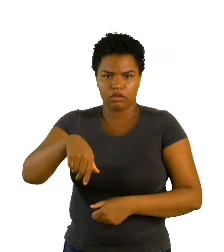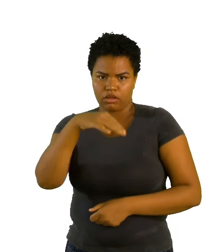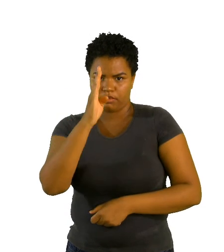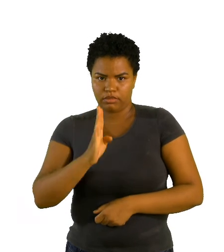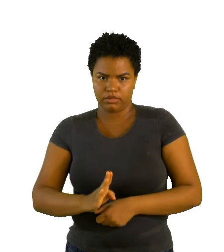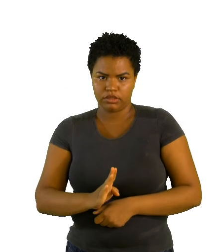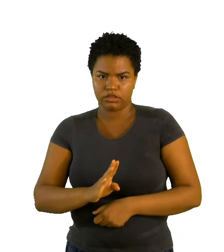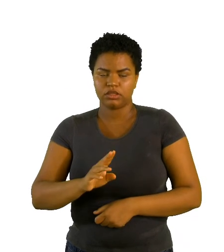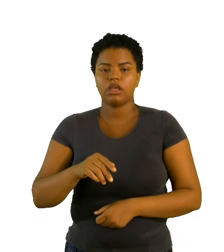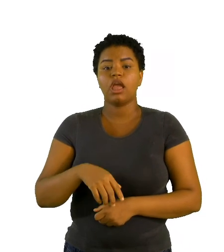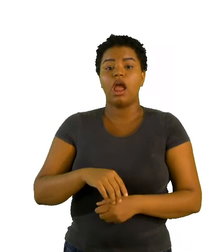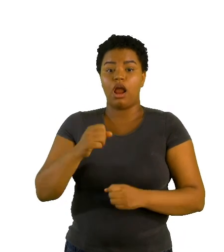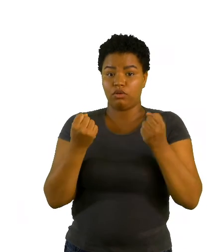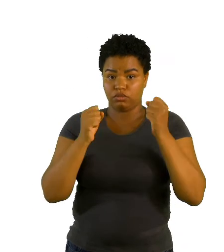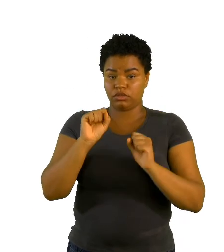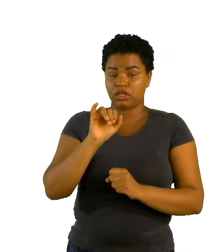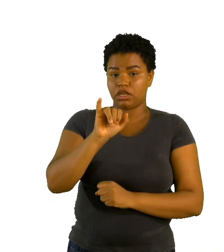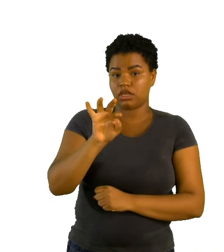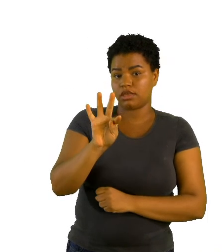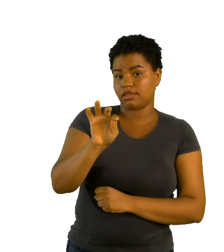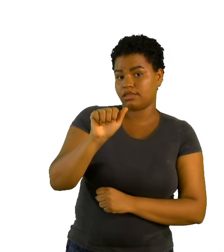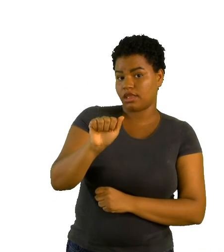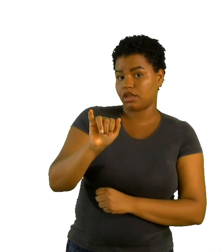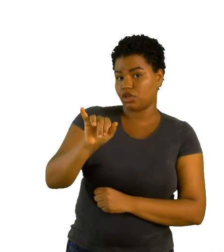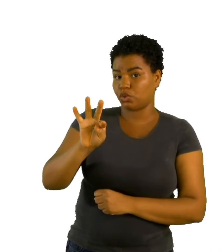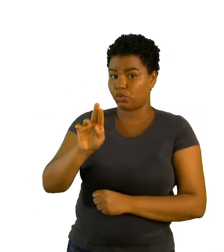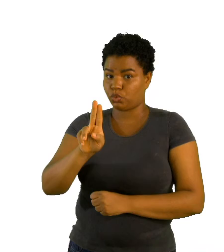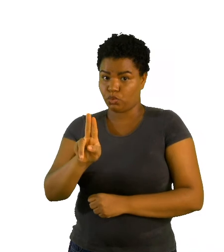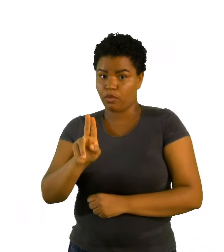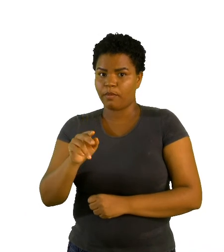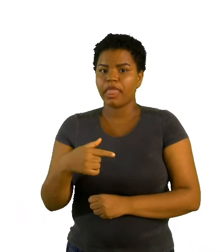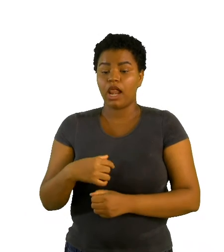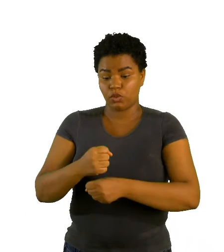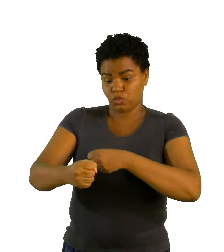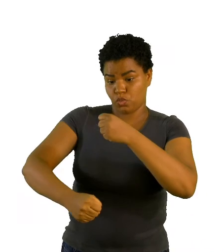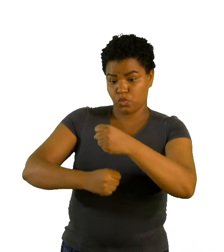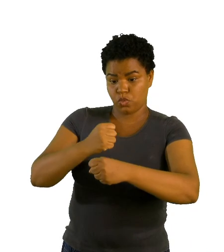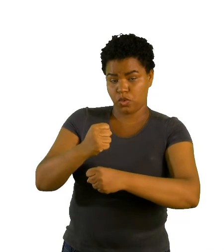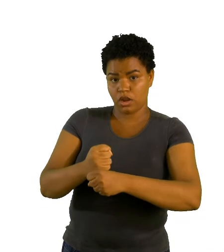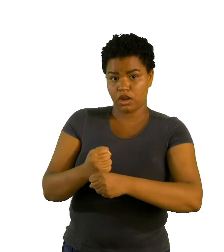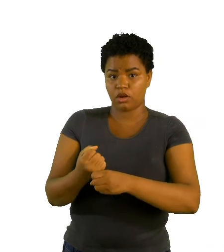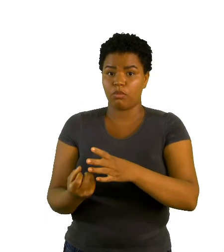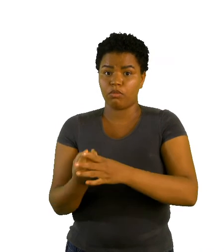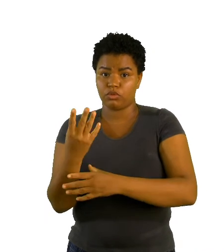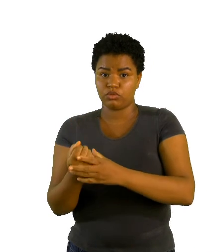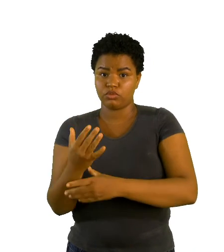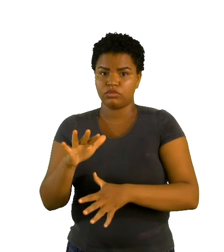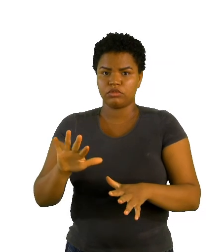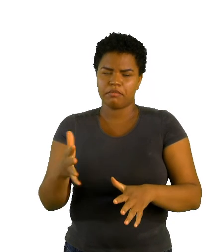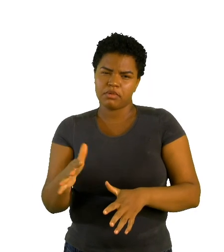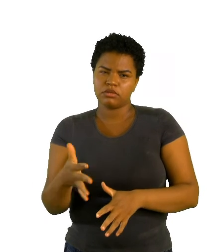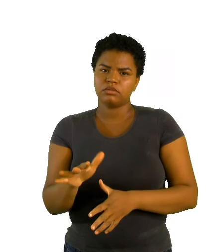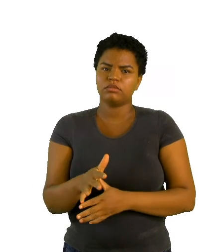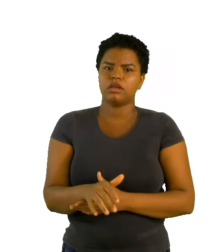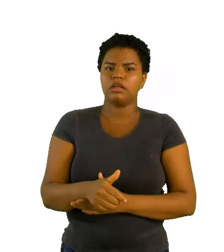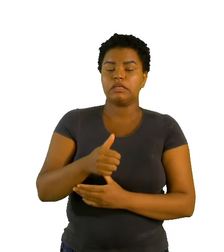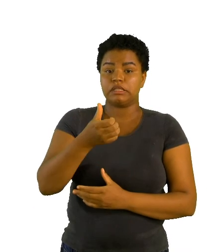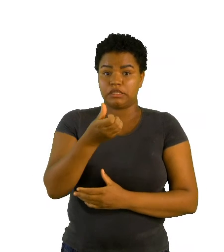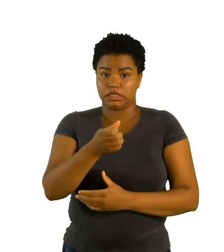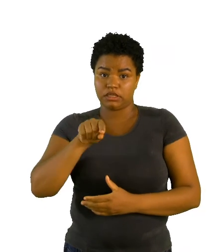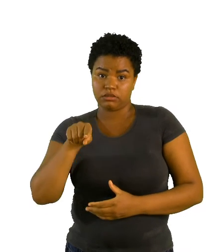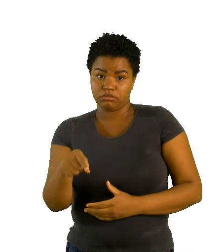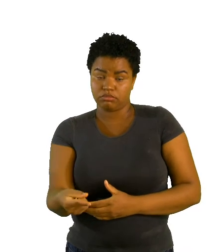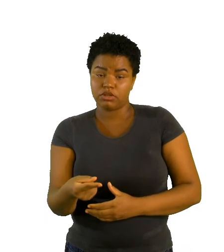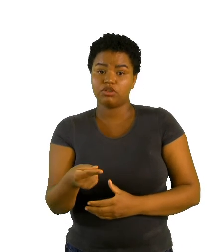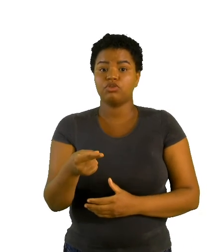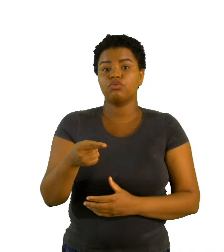Itaipu. Ela, durante o período de um ano, produz o equivalente a 12.600 megawatts. Enquanto o